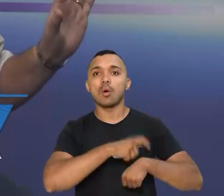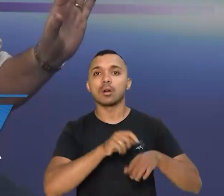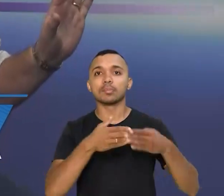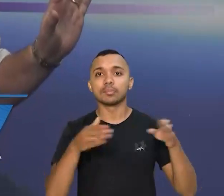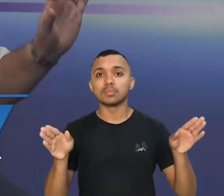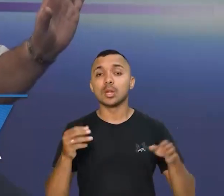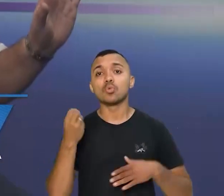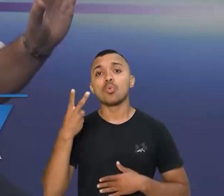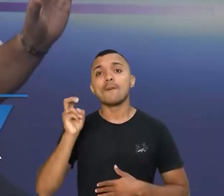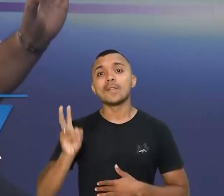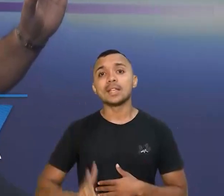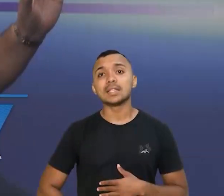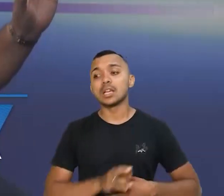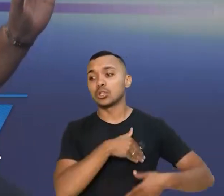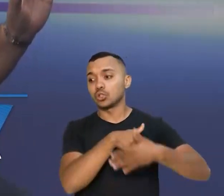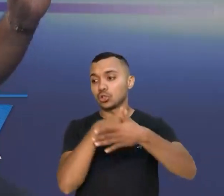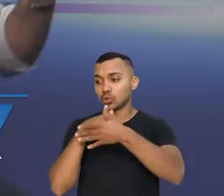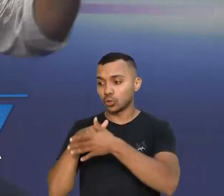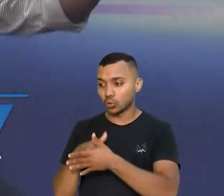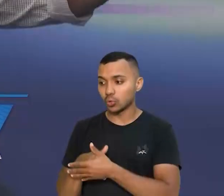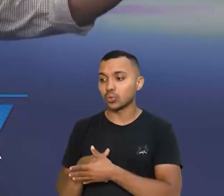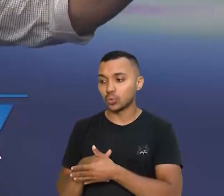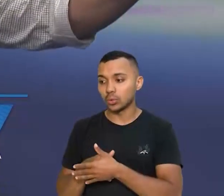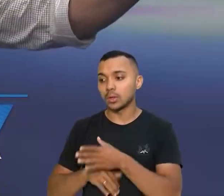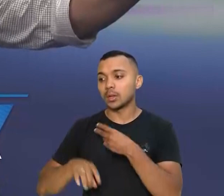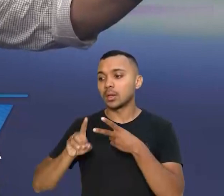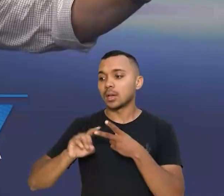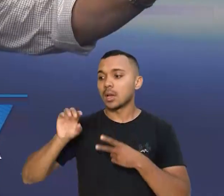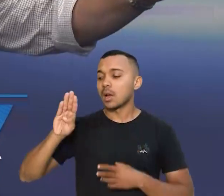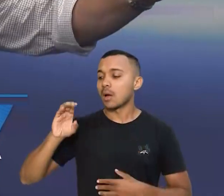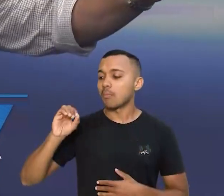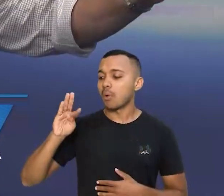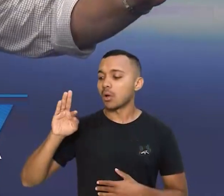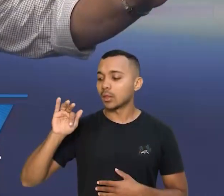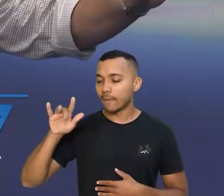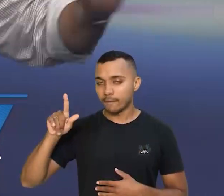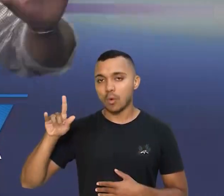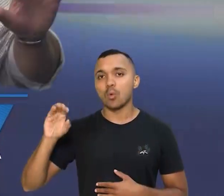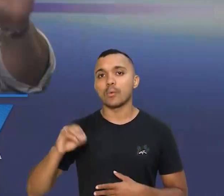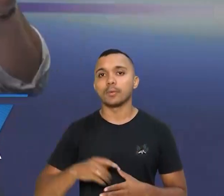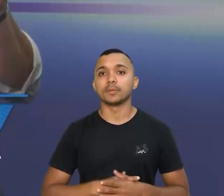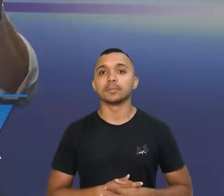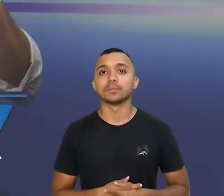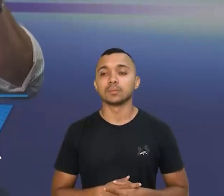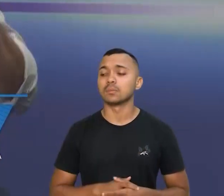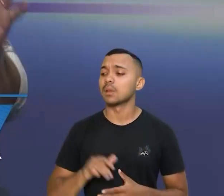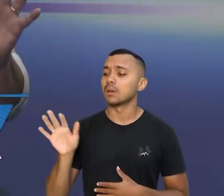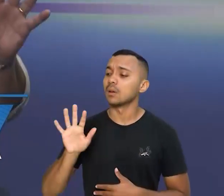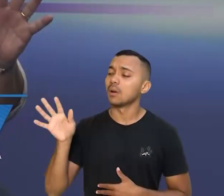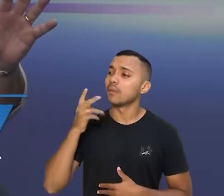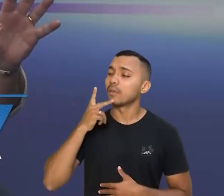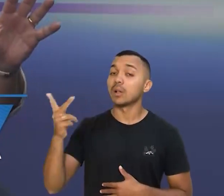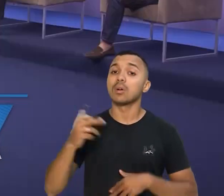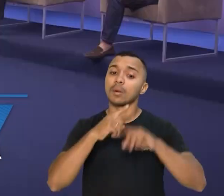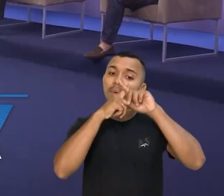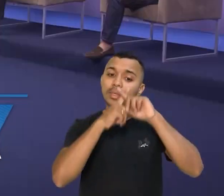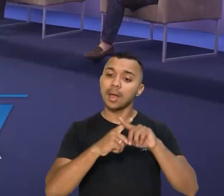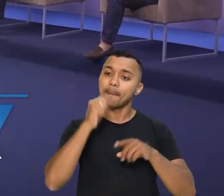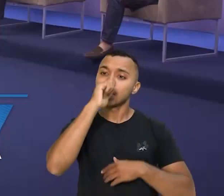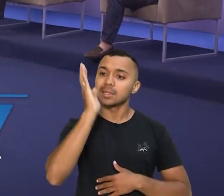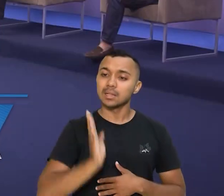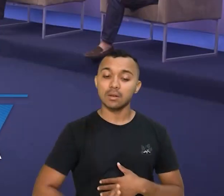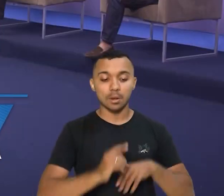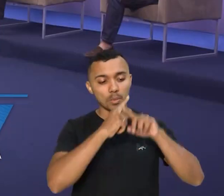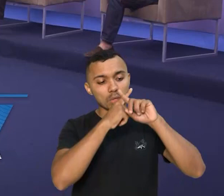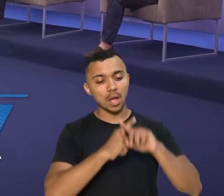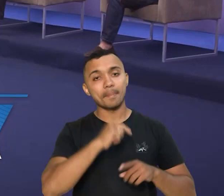jogos da Série A. Perfeito. Um fora com o Botafogo, outro aqui com o Atlético. Mais dois da Sul-Americana. Sim, eu estou dizendo, não, é o Campeonato Brasileiro. É. O Campeonato Brasileiro,